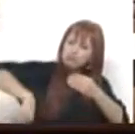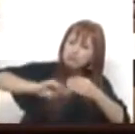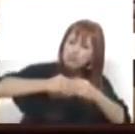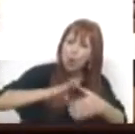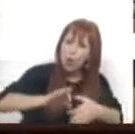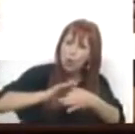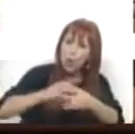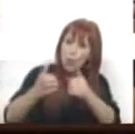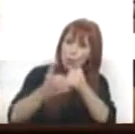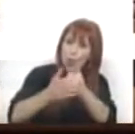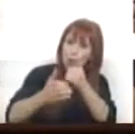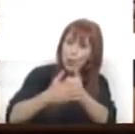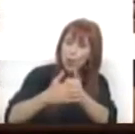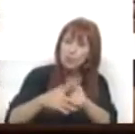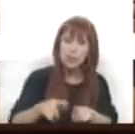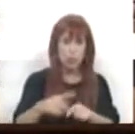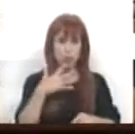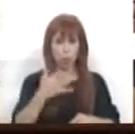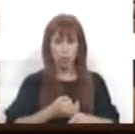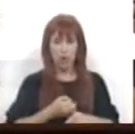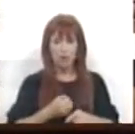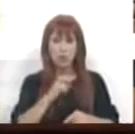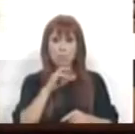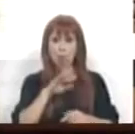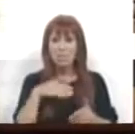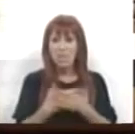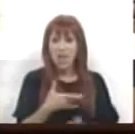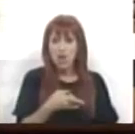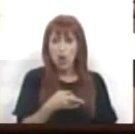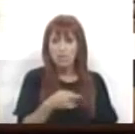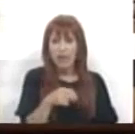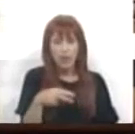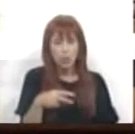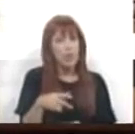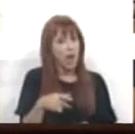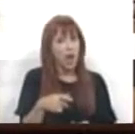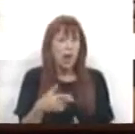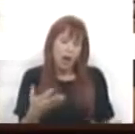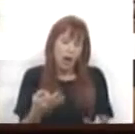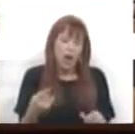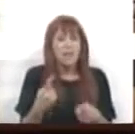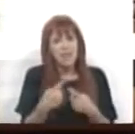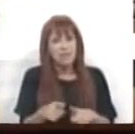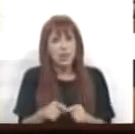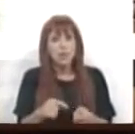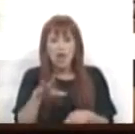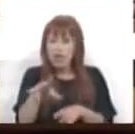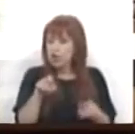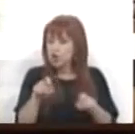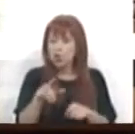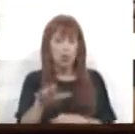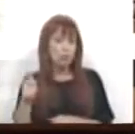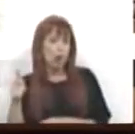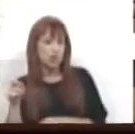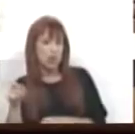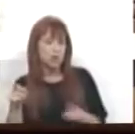complemento solidário para idosos que no total poderá chegar aos 9 euros. Esta, de facto, é a diferença das escolhas entre